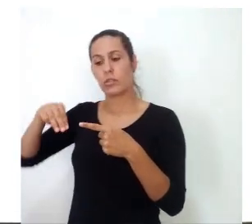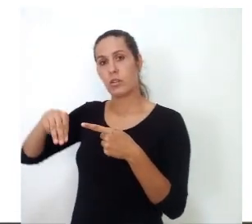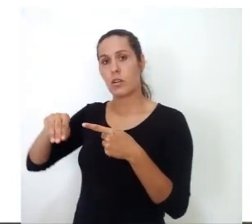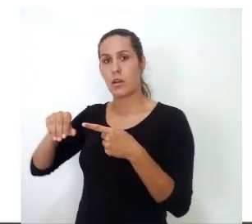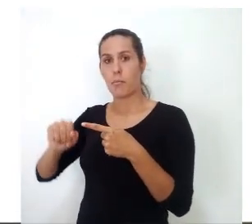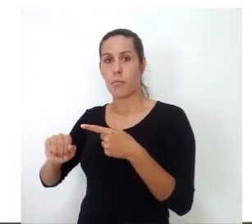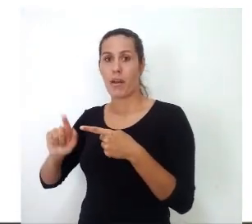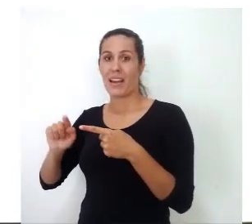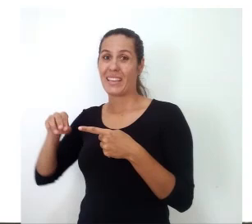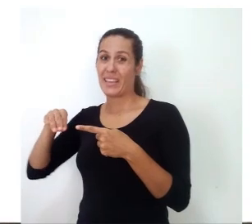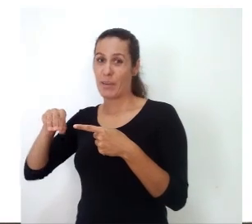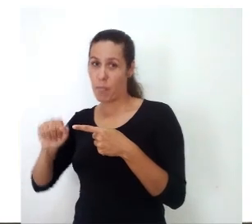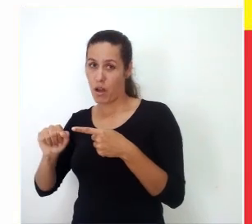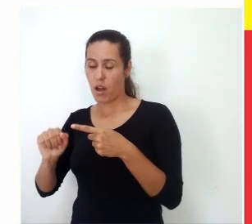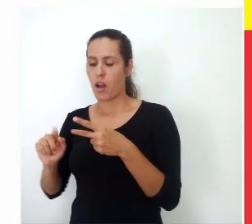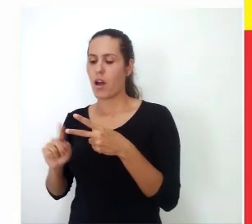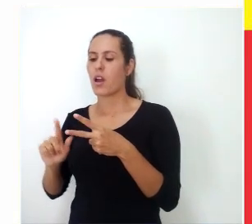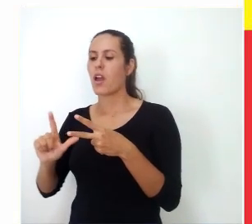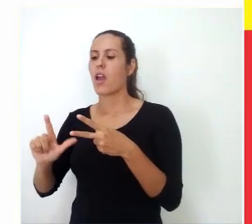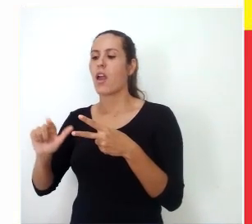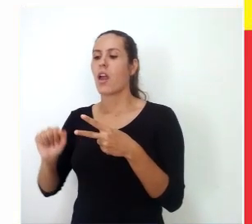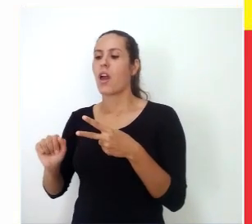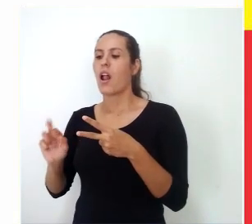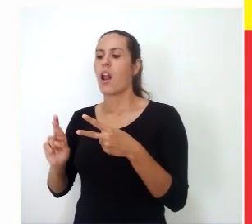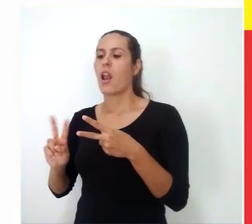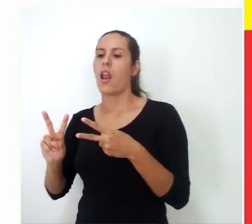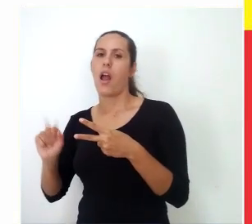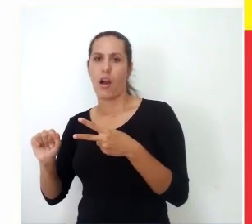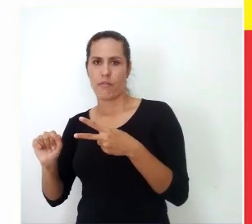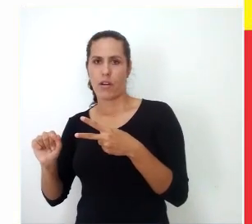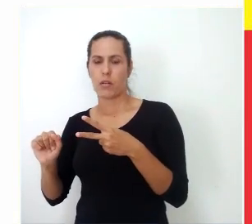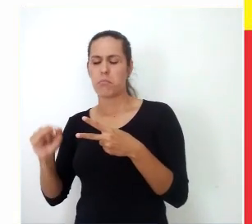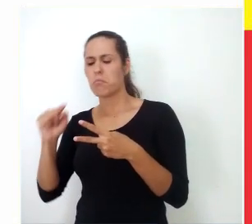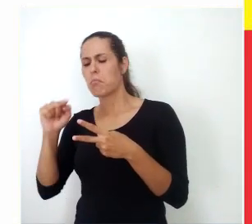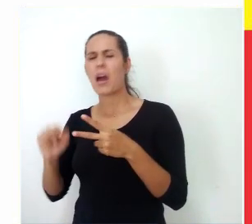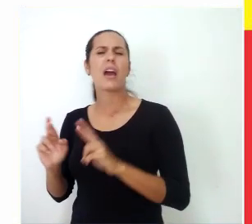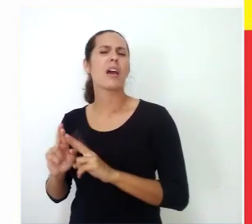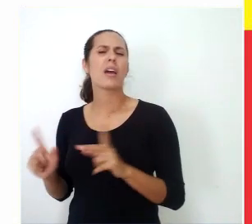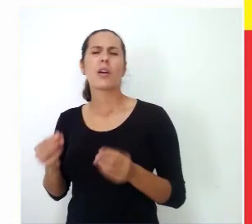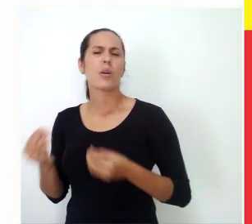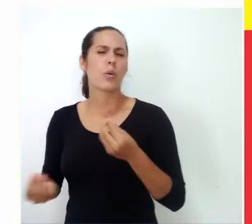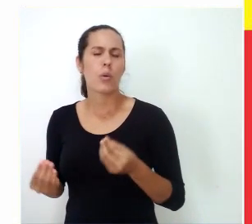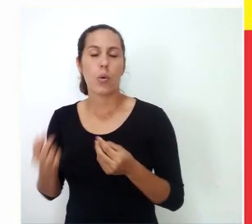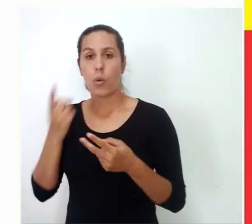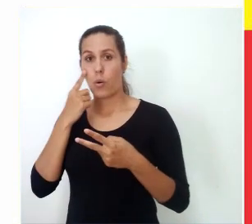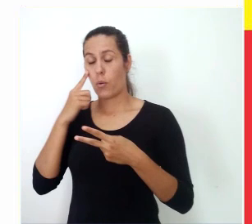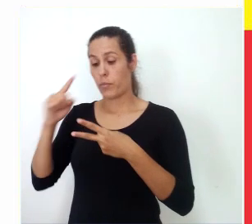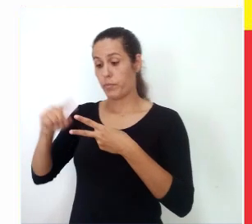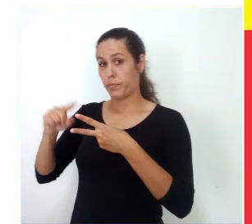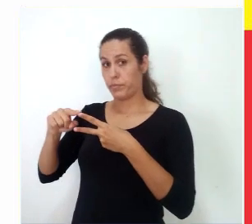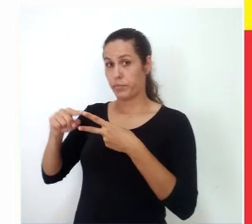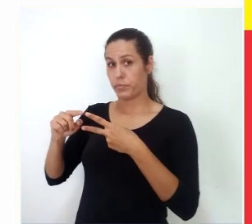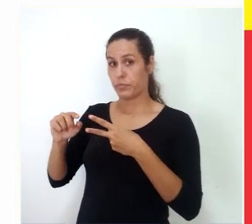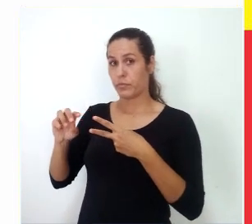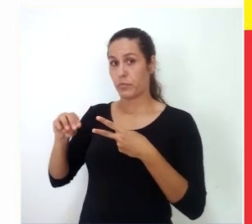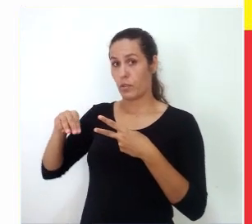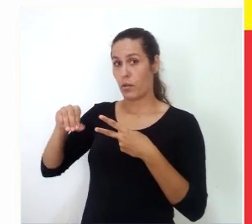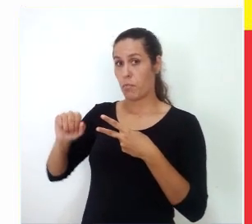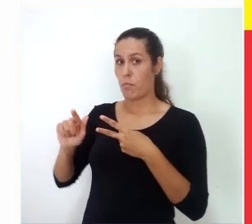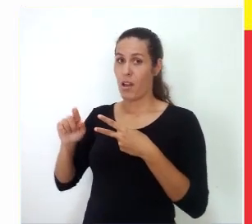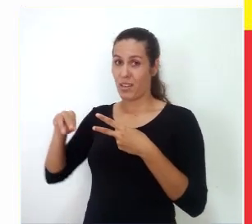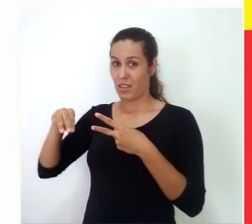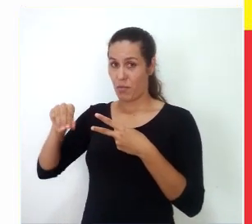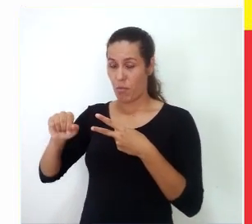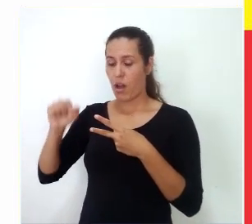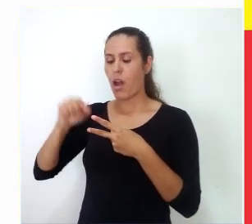magma e a lava. Qual é a diferença dos dois, Dantas? O magma, olha só, é